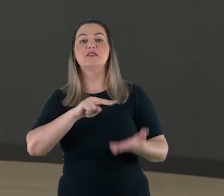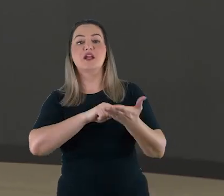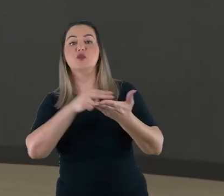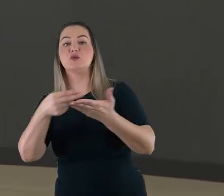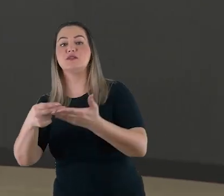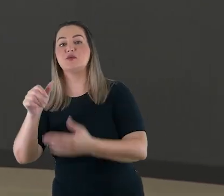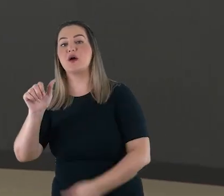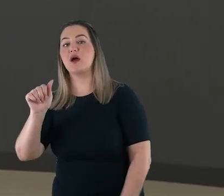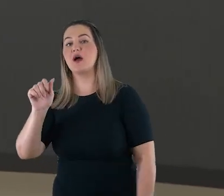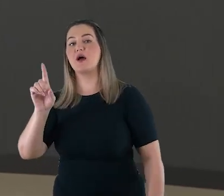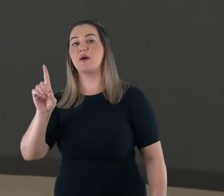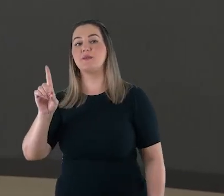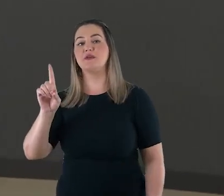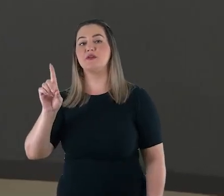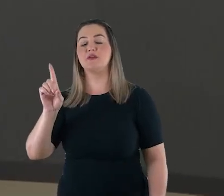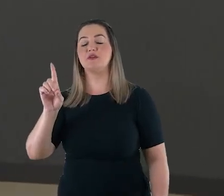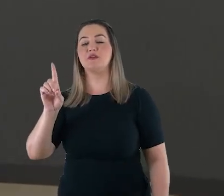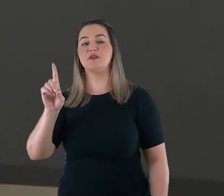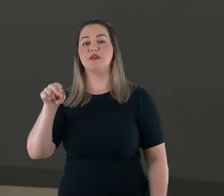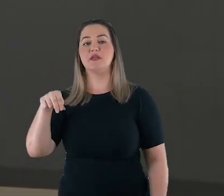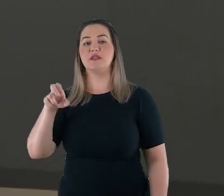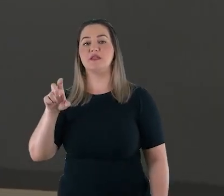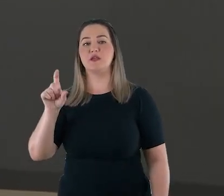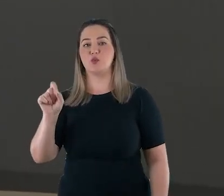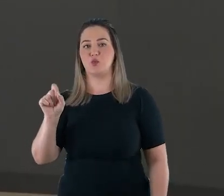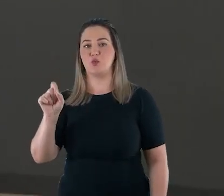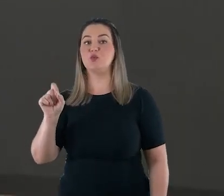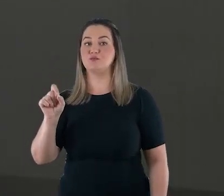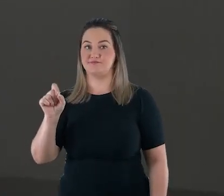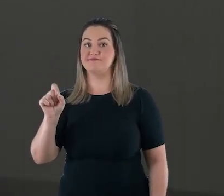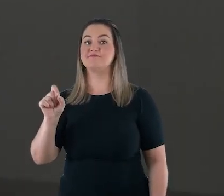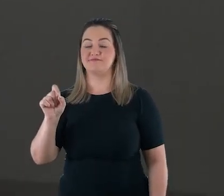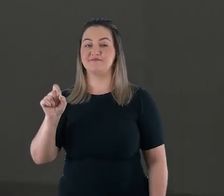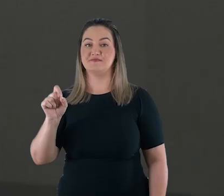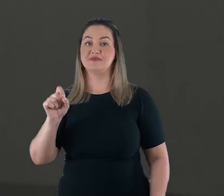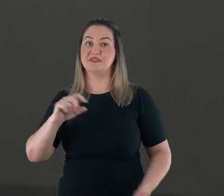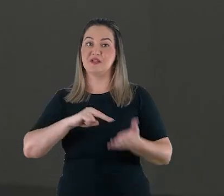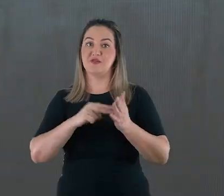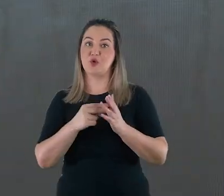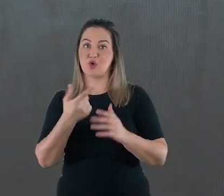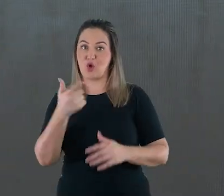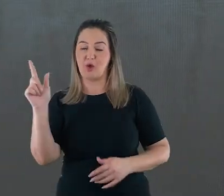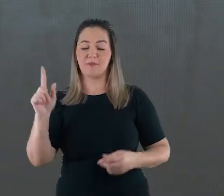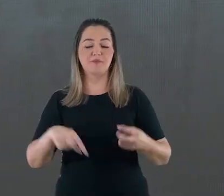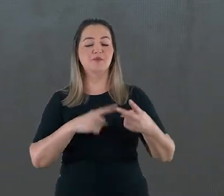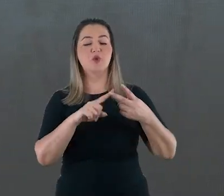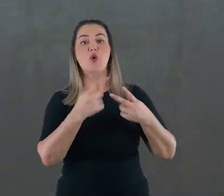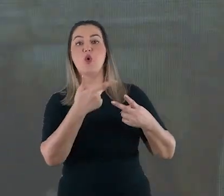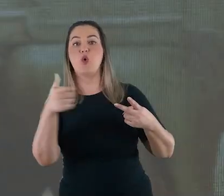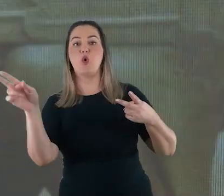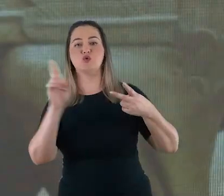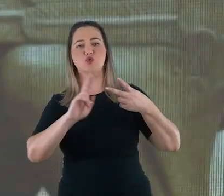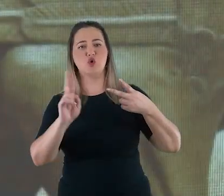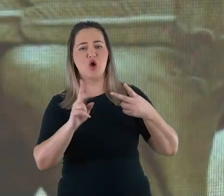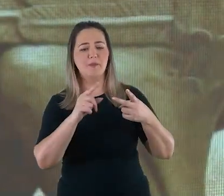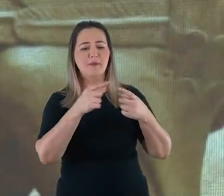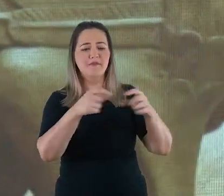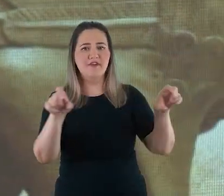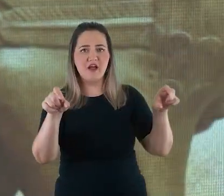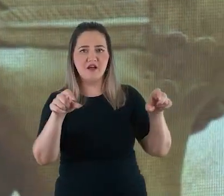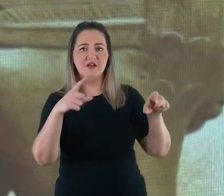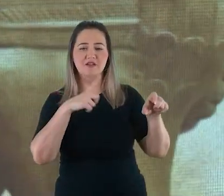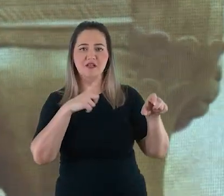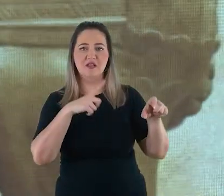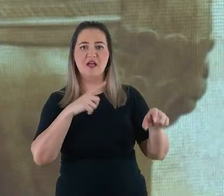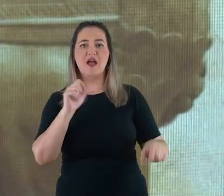de fato ser a primeira menção de um dos amigos de Daniel fora da Bíblia. O outro nome encontrado na lista é